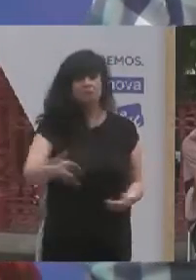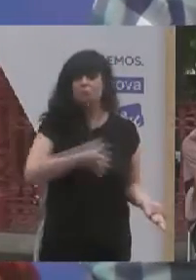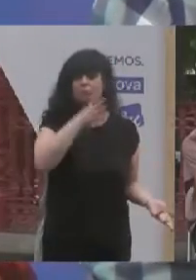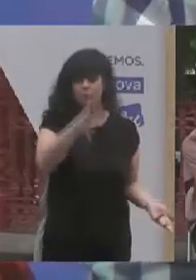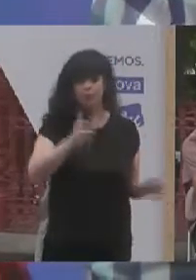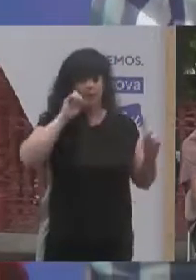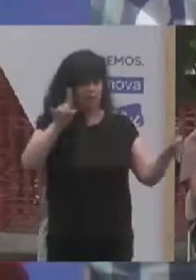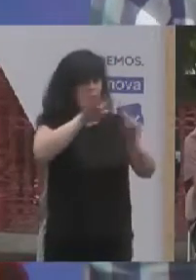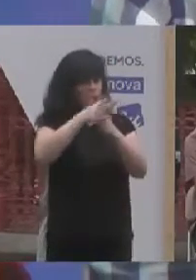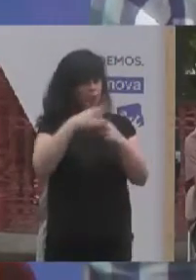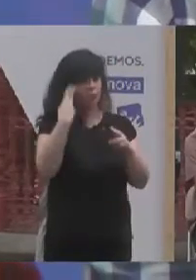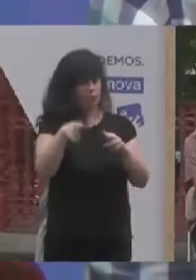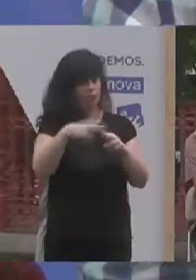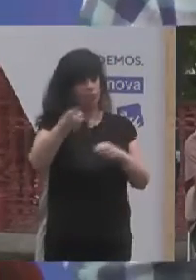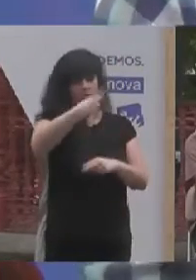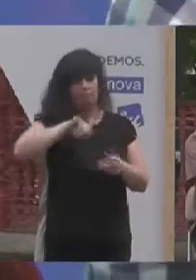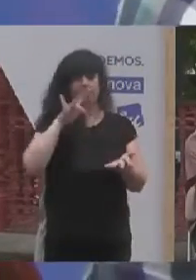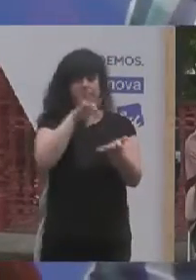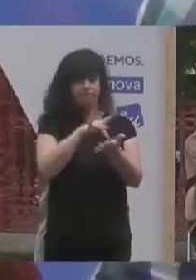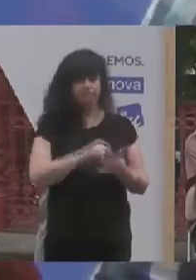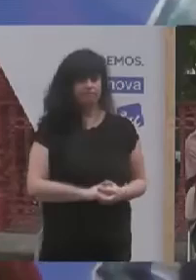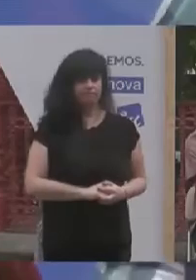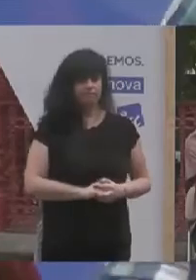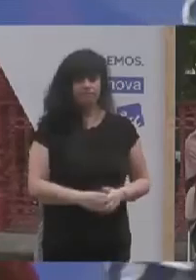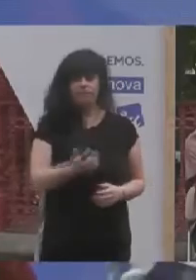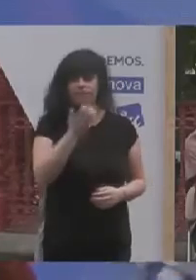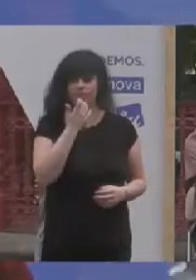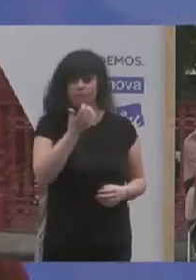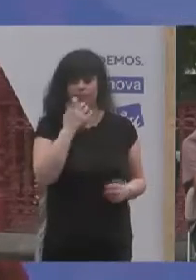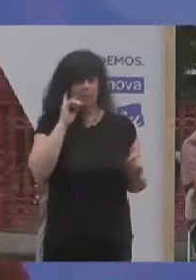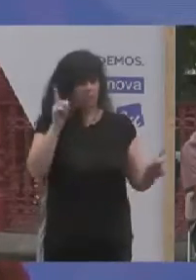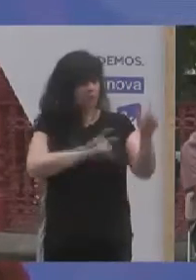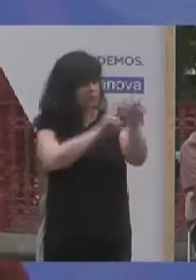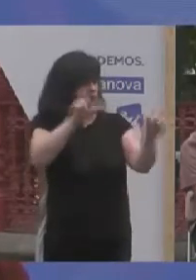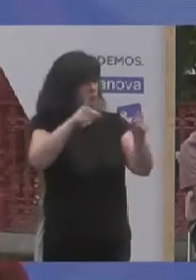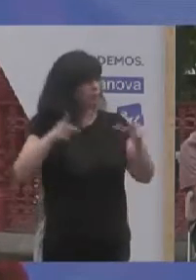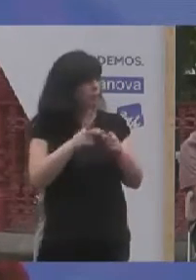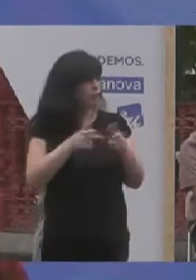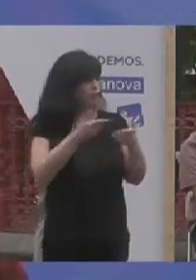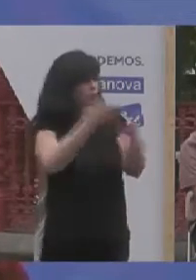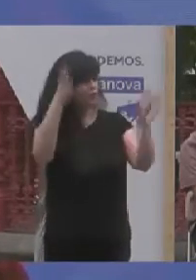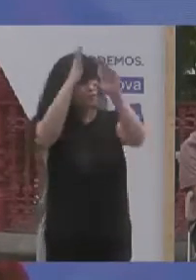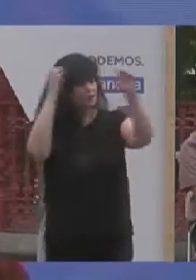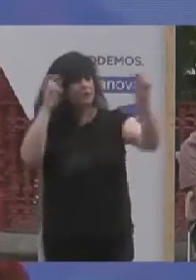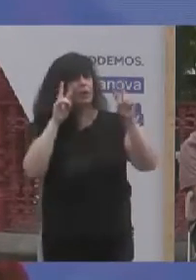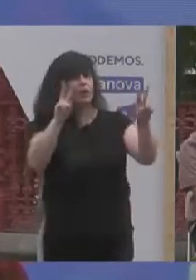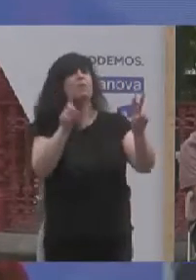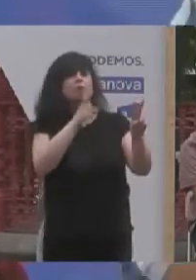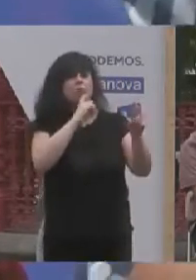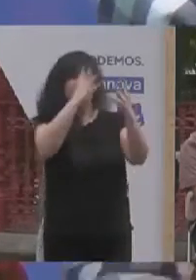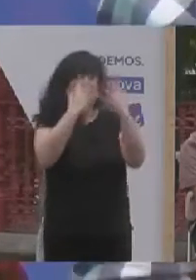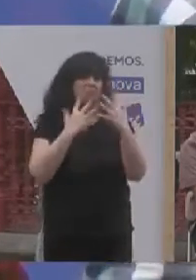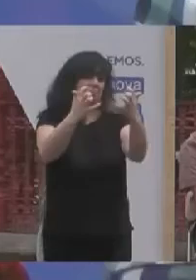contexto político no que vivimos. Aos ollos das e dos cidadás, o Senado é unha cámara con